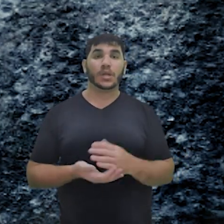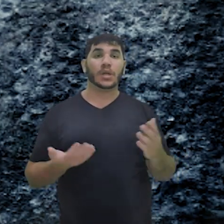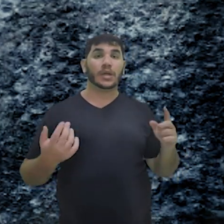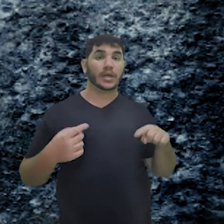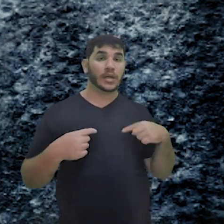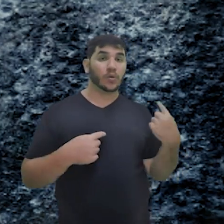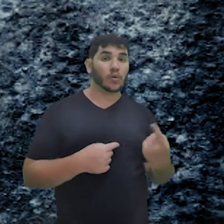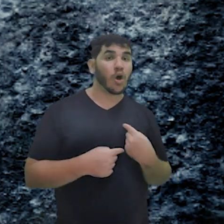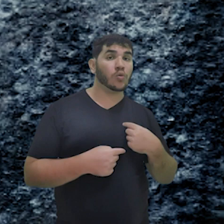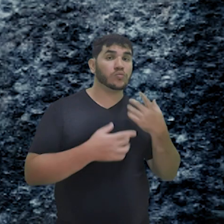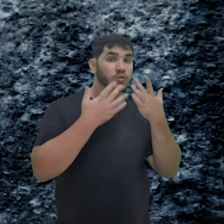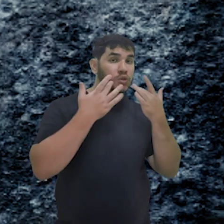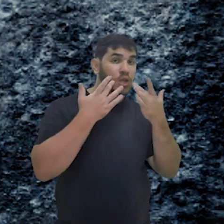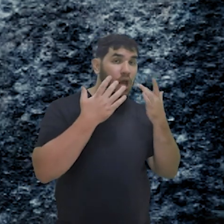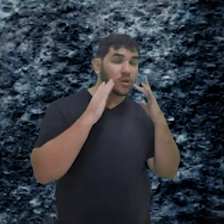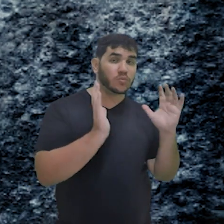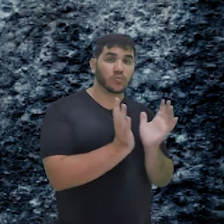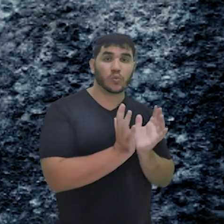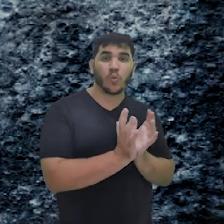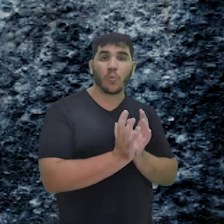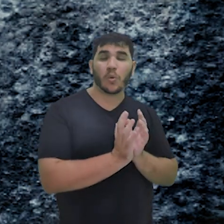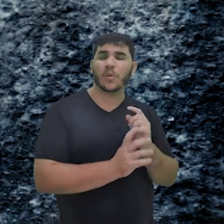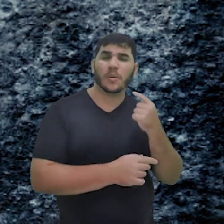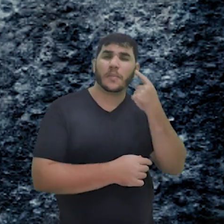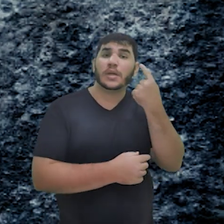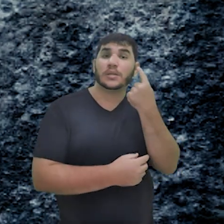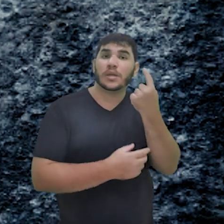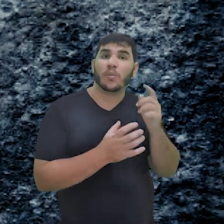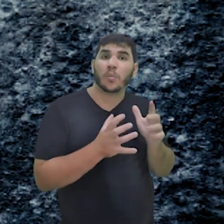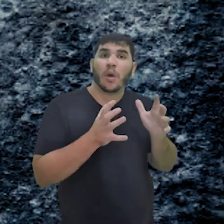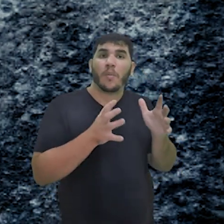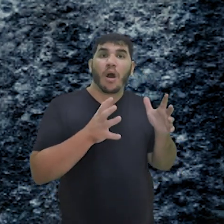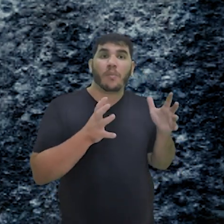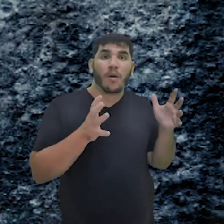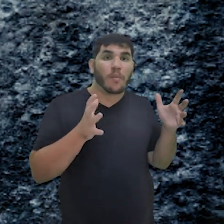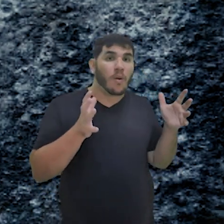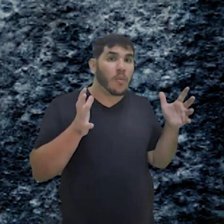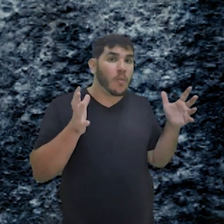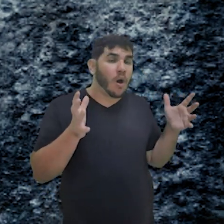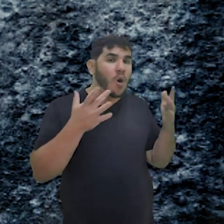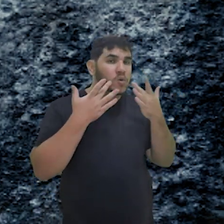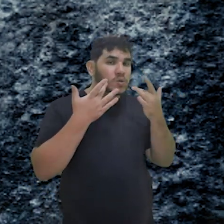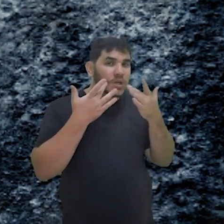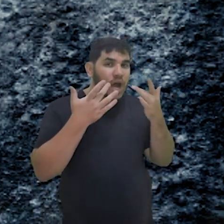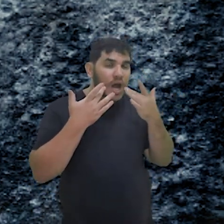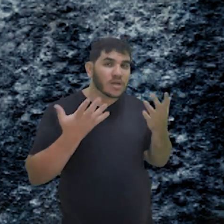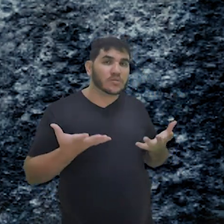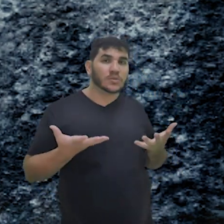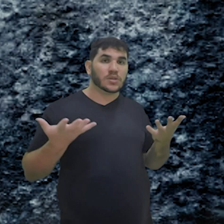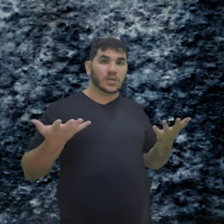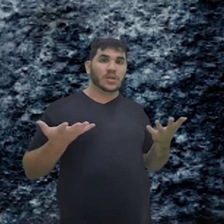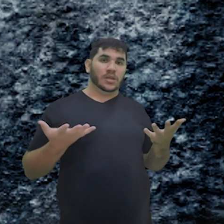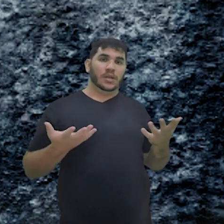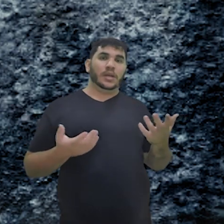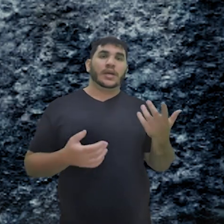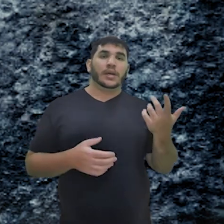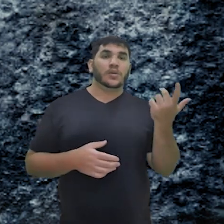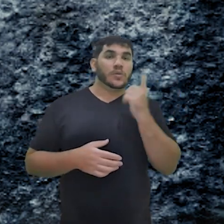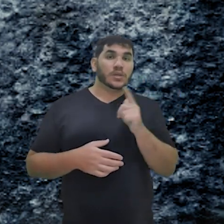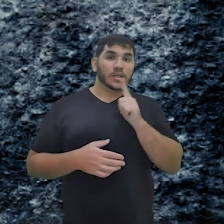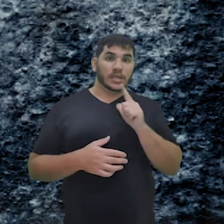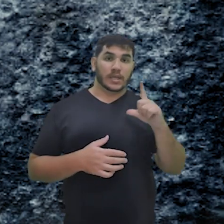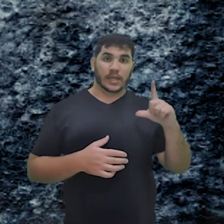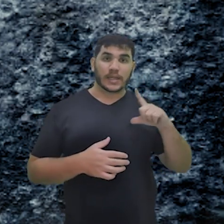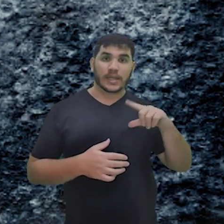nós de teatro, não imaginava como que o nós ia crescer, como que o nós ia chegar a